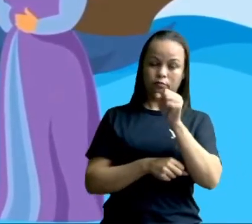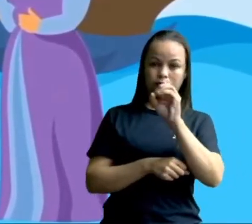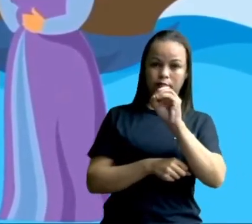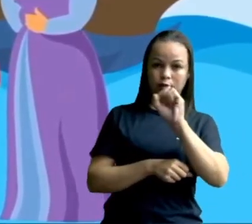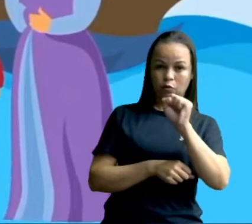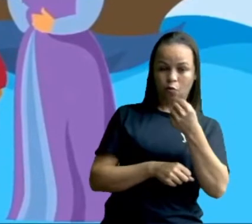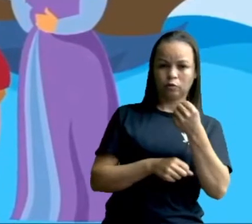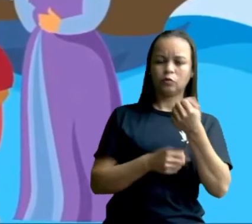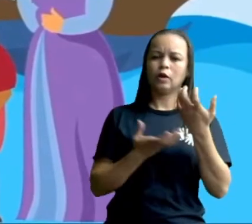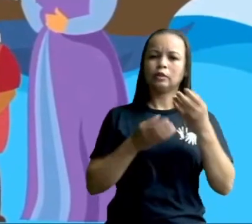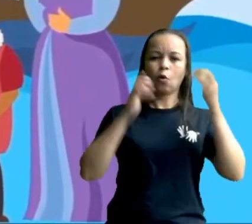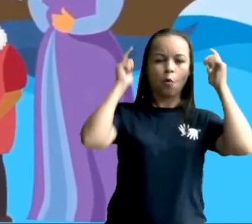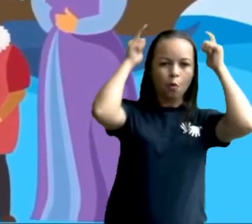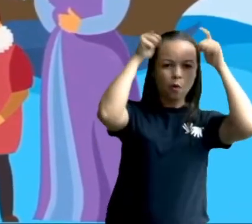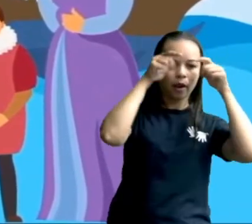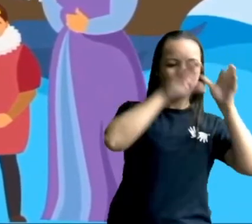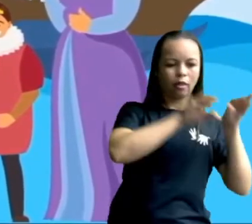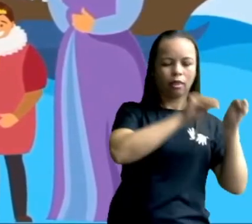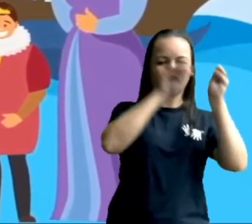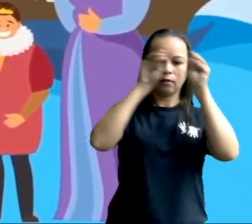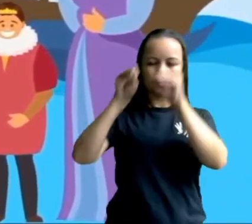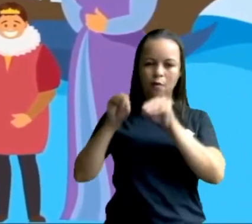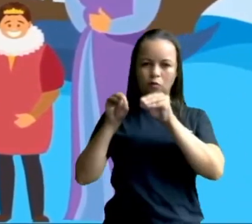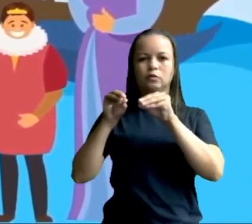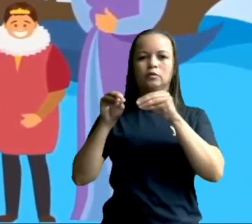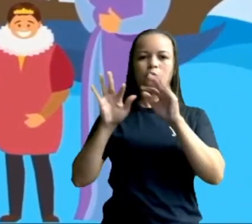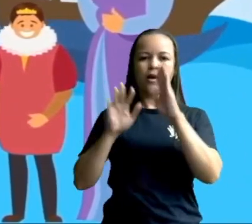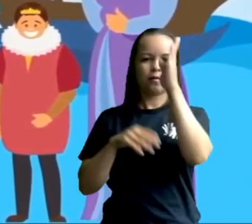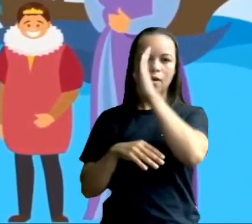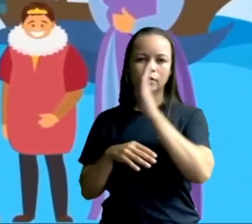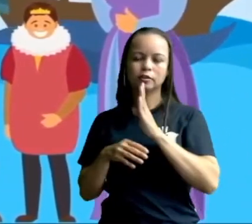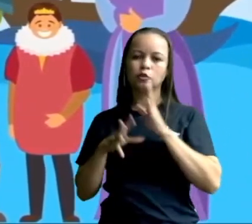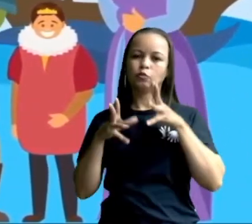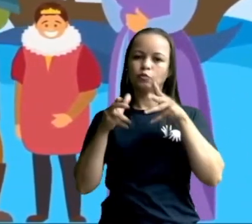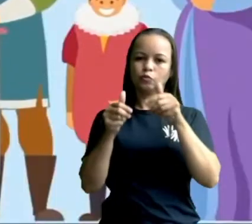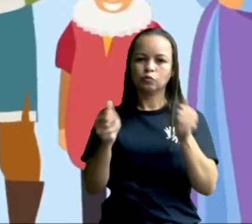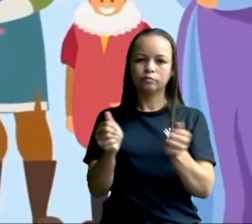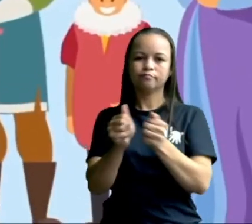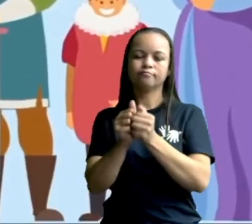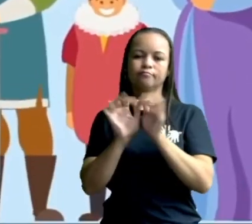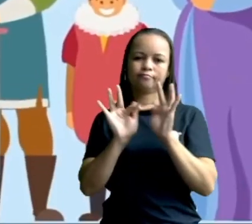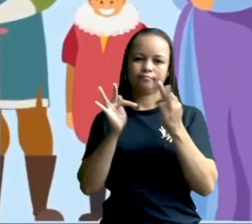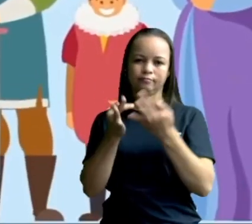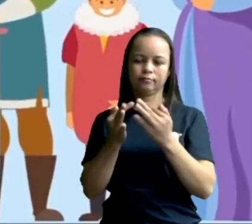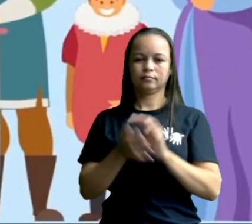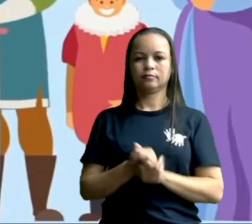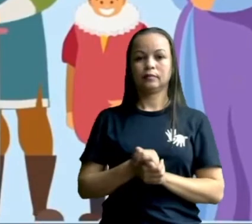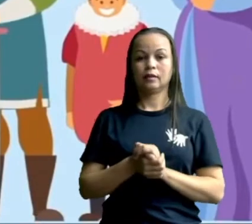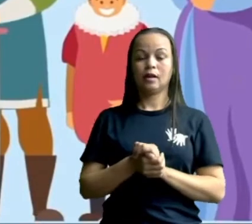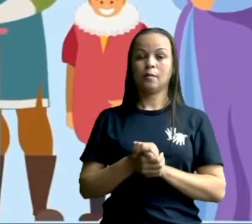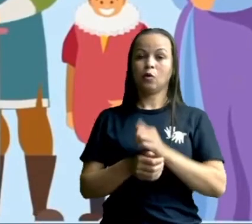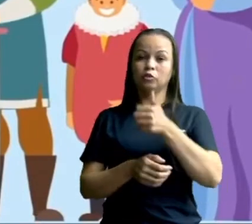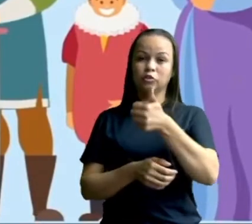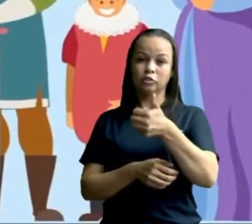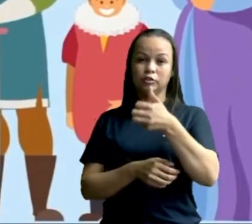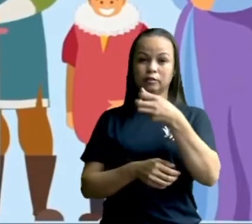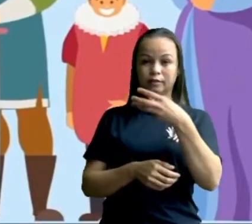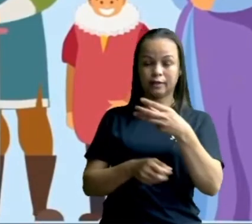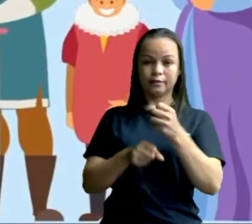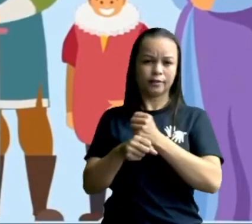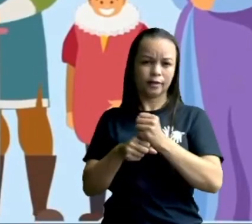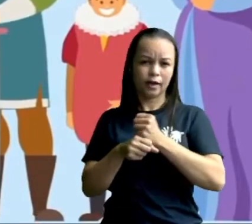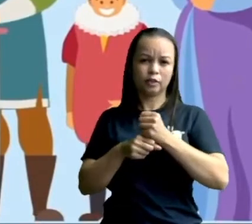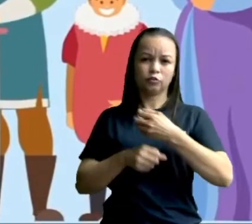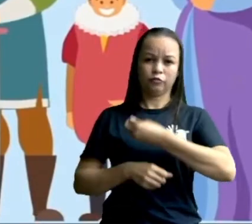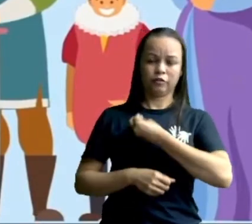de Portugal mudou-se para o Brasil com toda a sua família. Após 13 anos vivendo no Brasil,